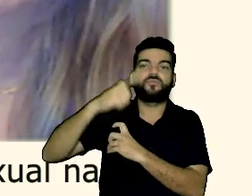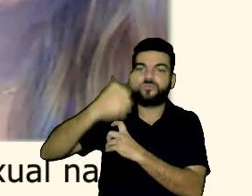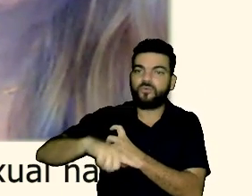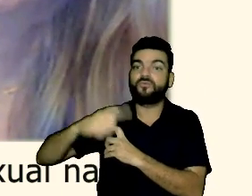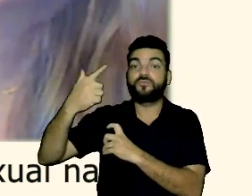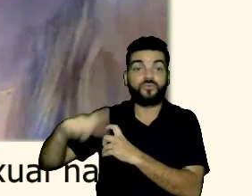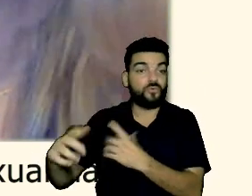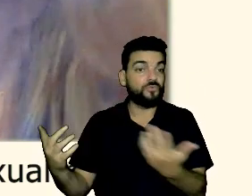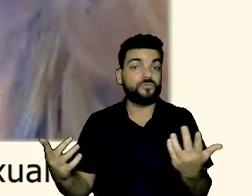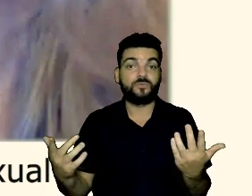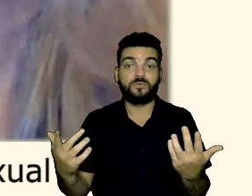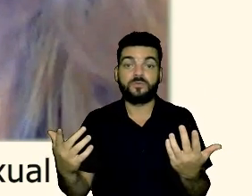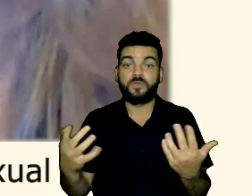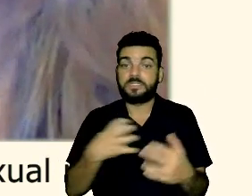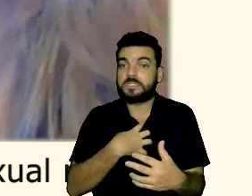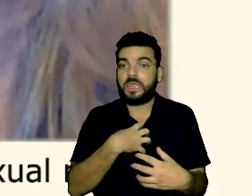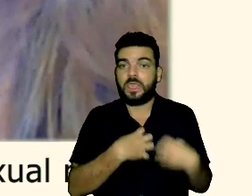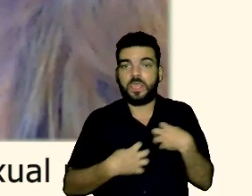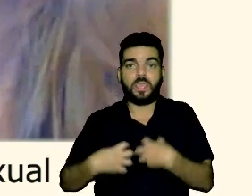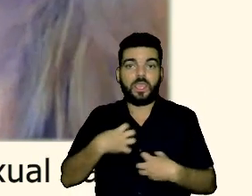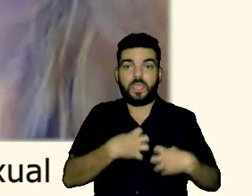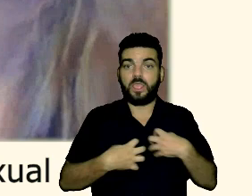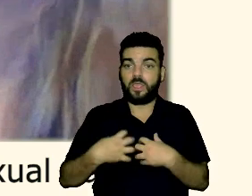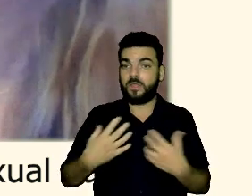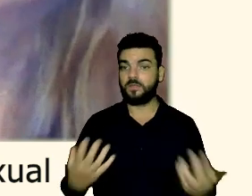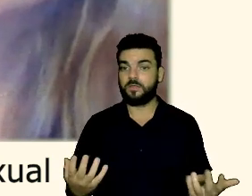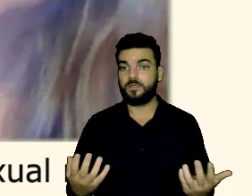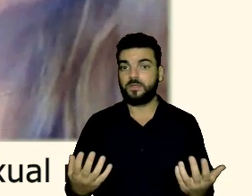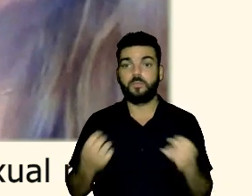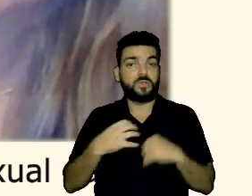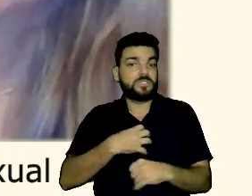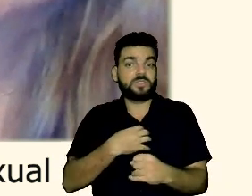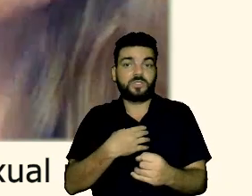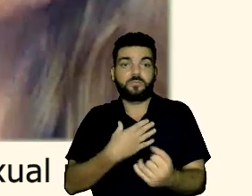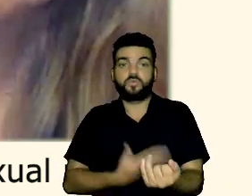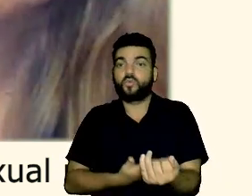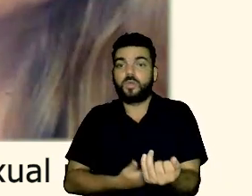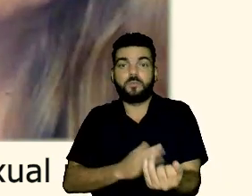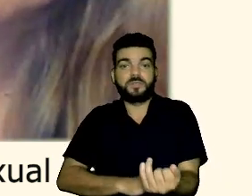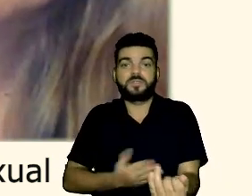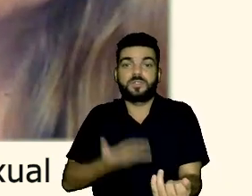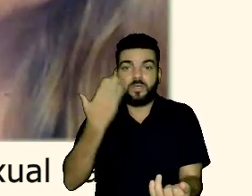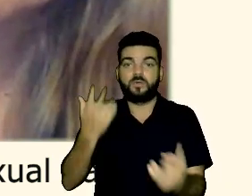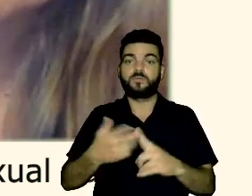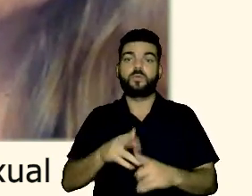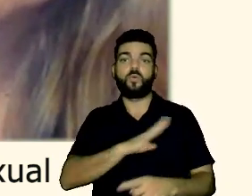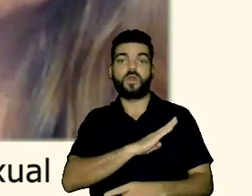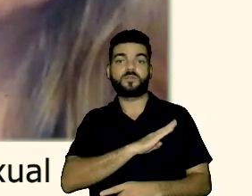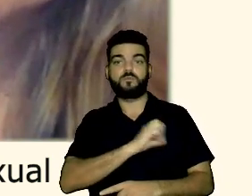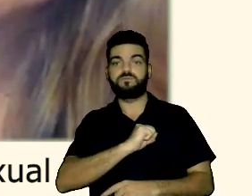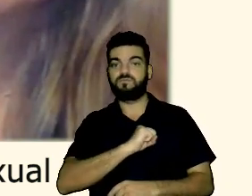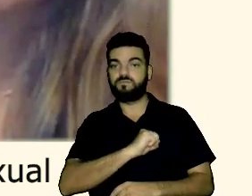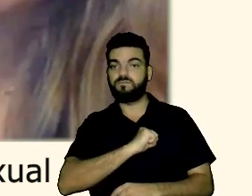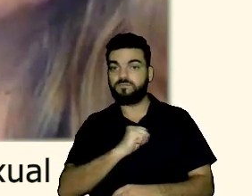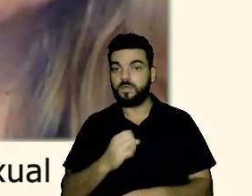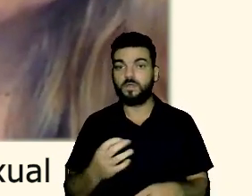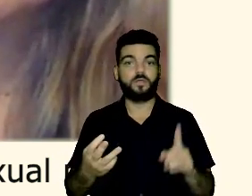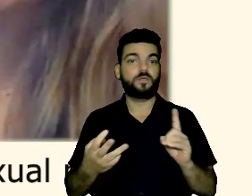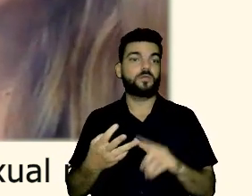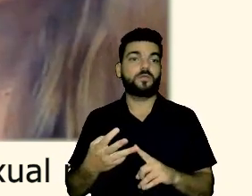começa a ser assediada, ela começa no escalar. Ela pode ter uma hipertensão, ela pode